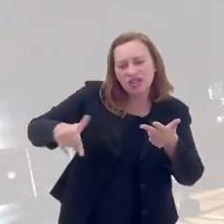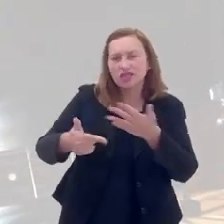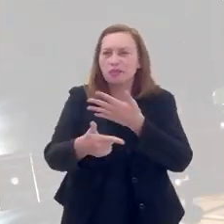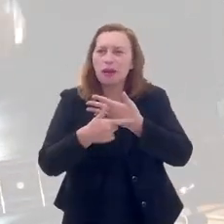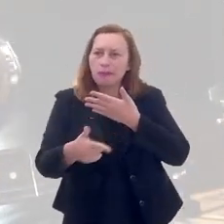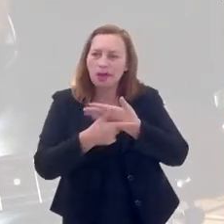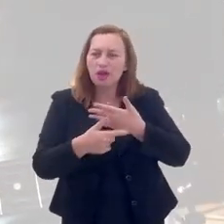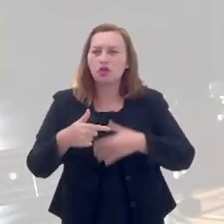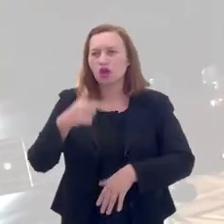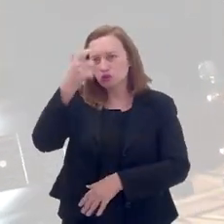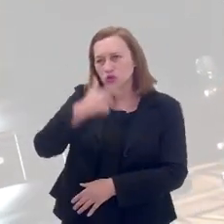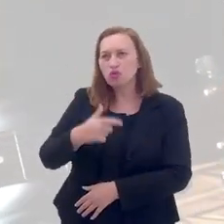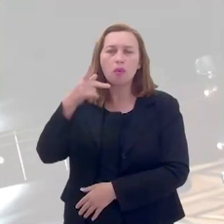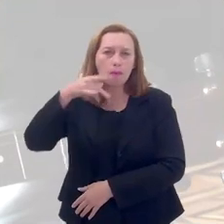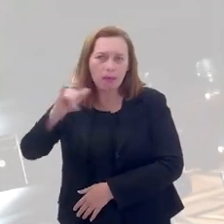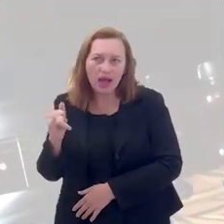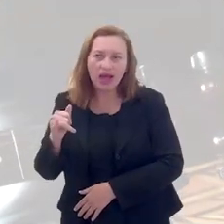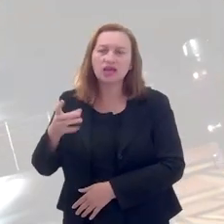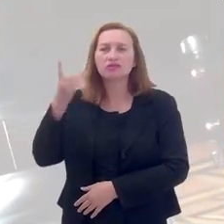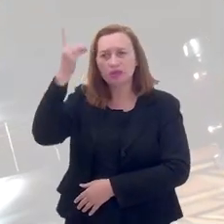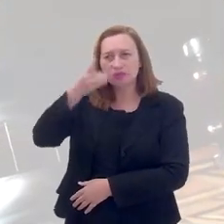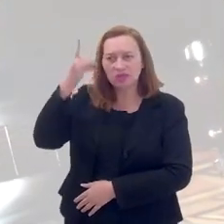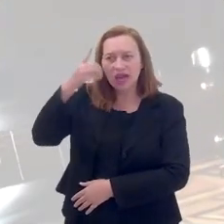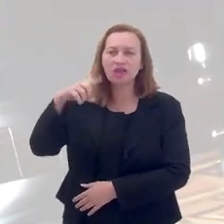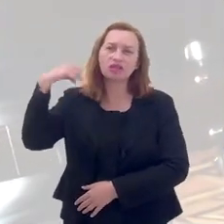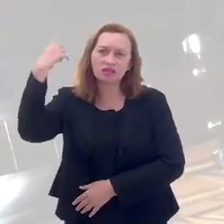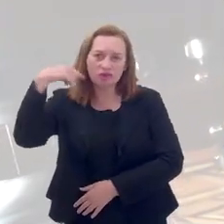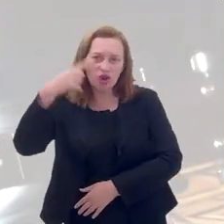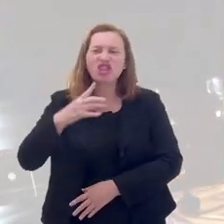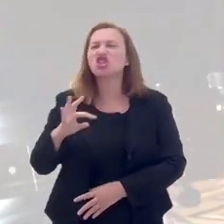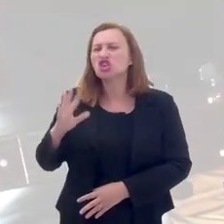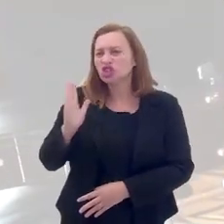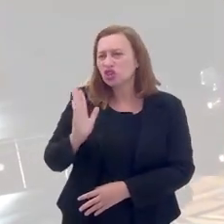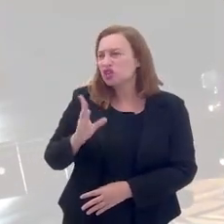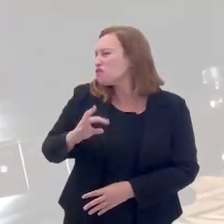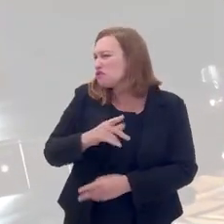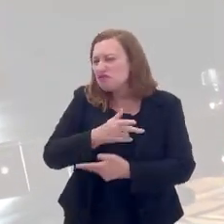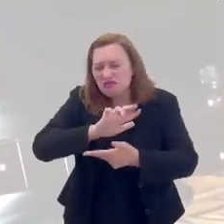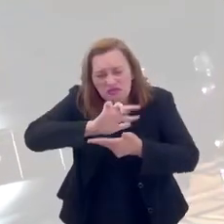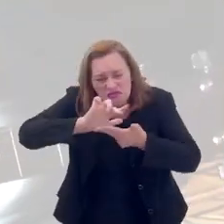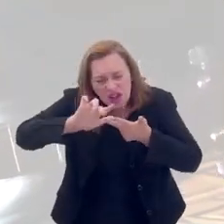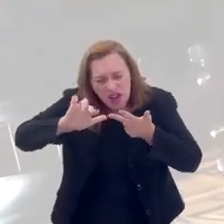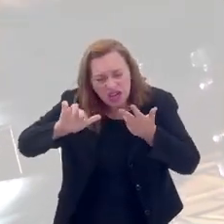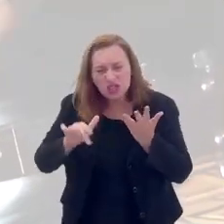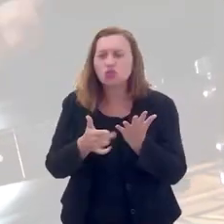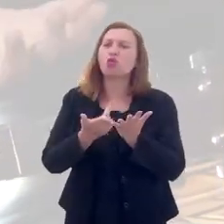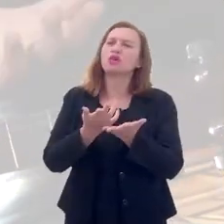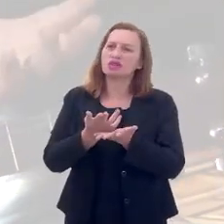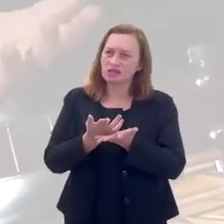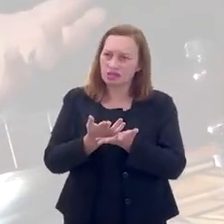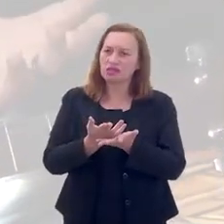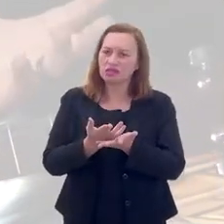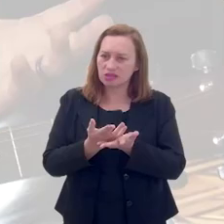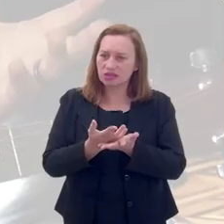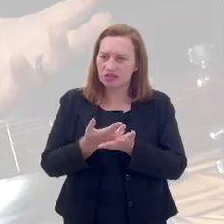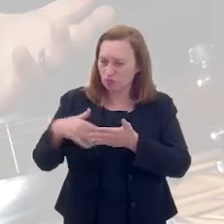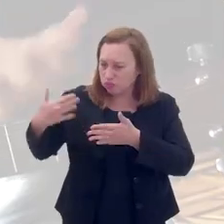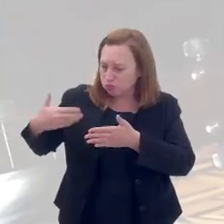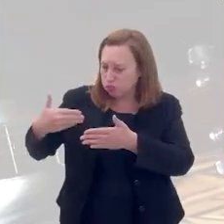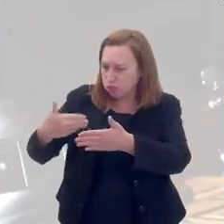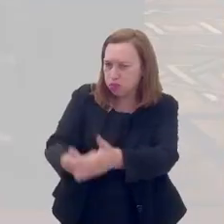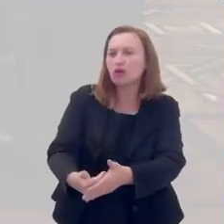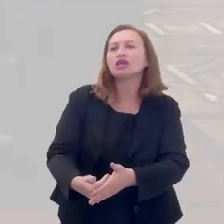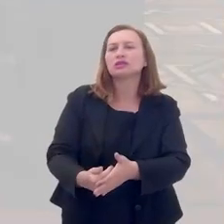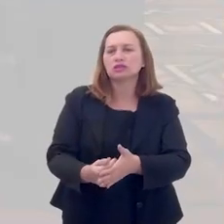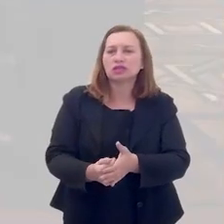Eu sou Deputado eu sou eu me formei em Direito então Enfim uma série de coisas que nós realizamos ao longo da vida que você